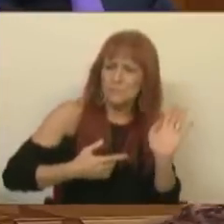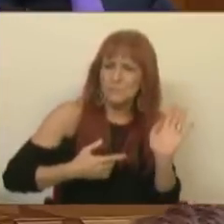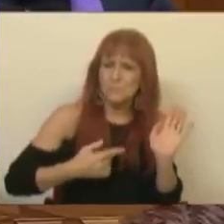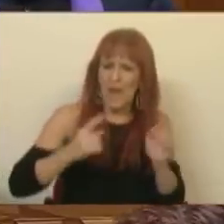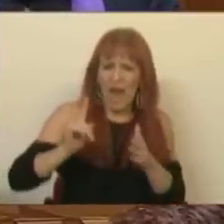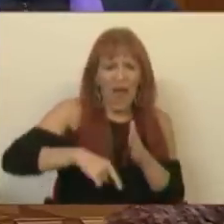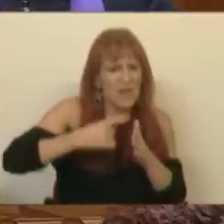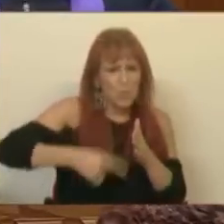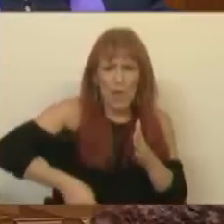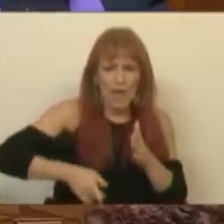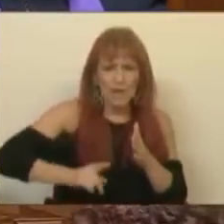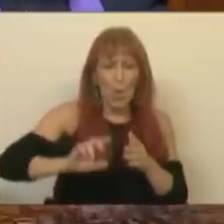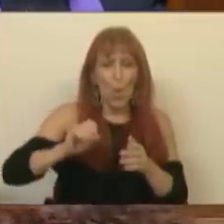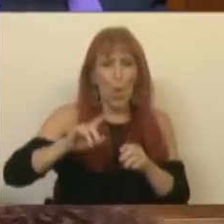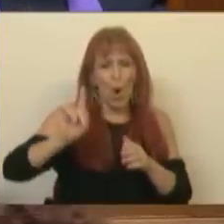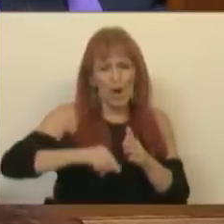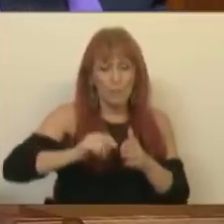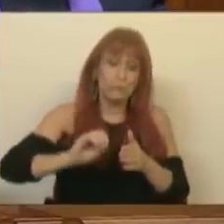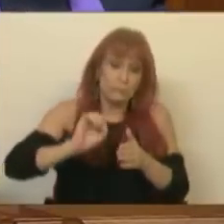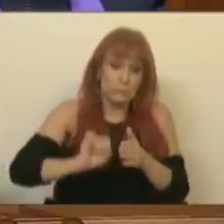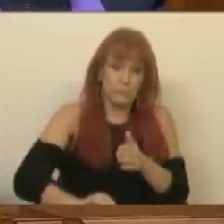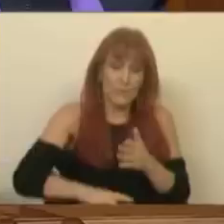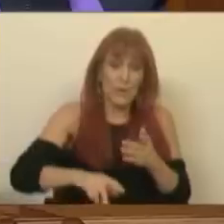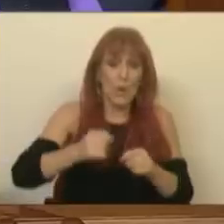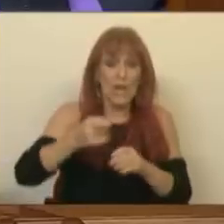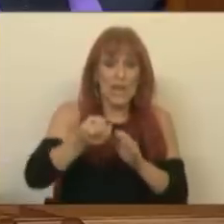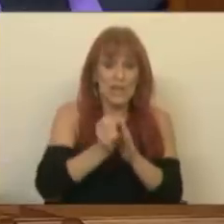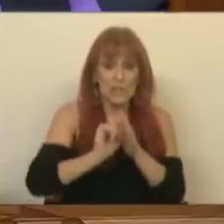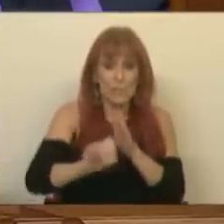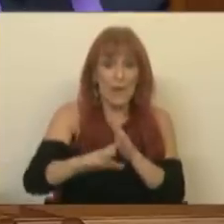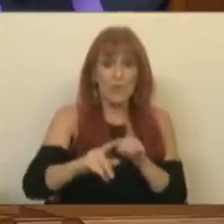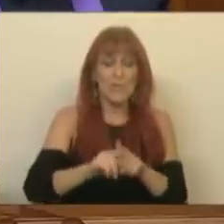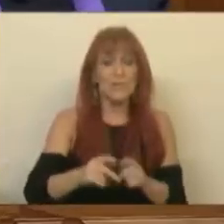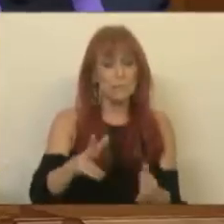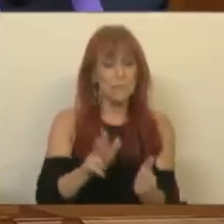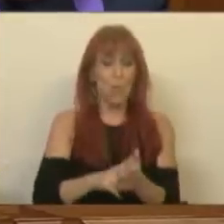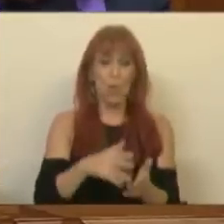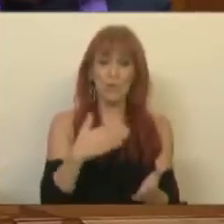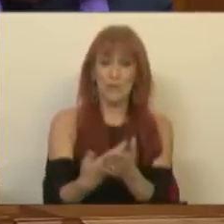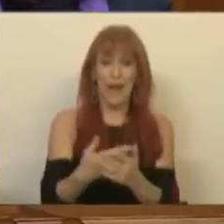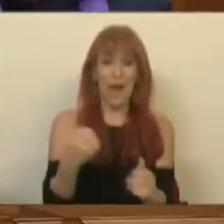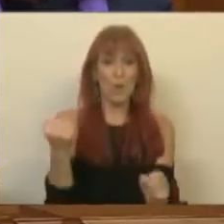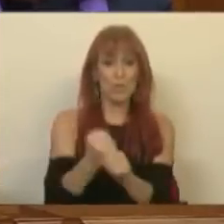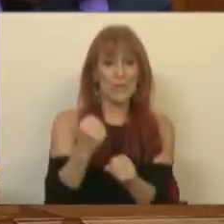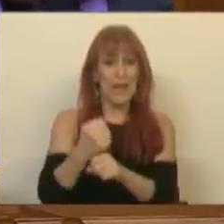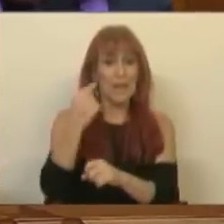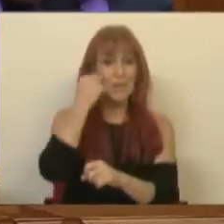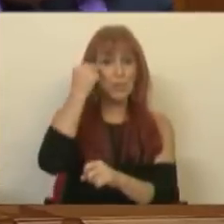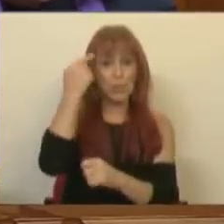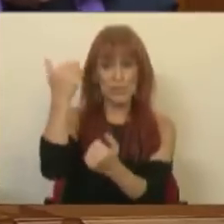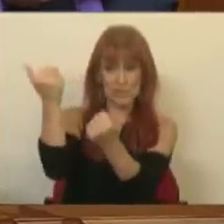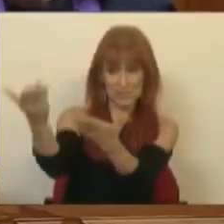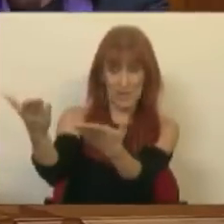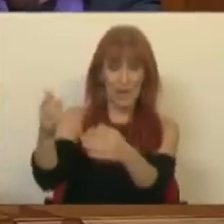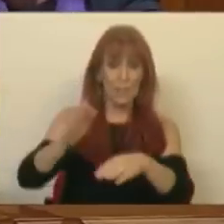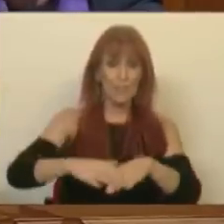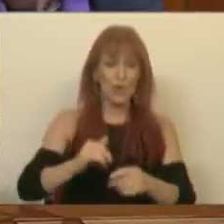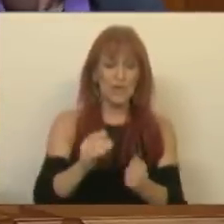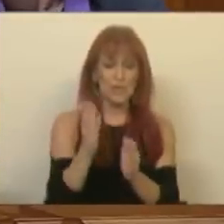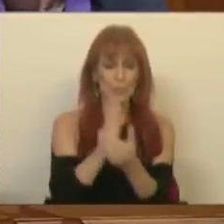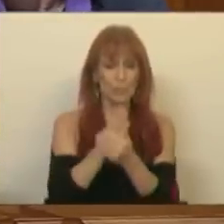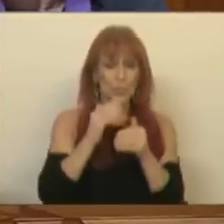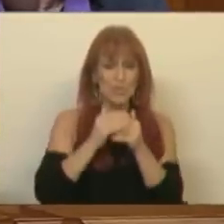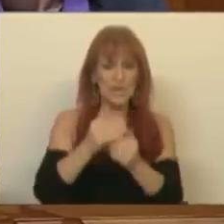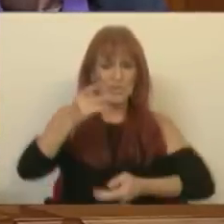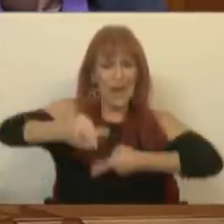anular ou revogar um espaço de reconhecimento de utilidade turística que resulta de um processo